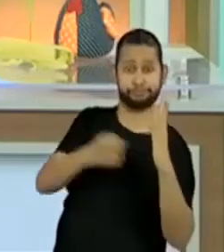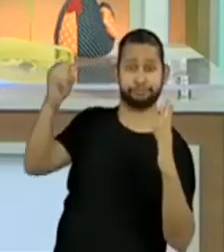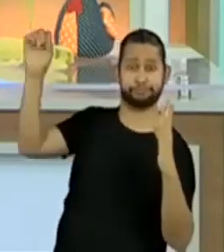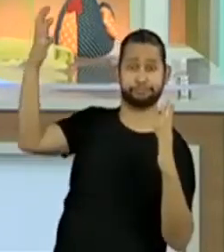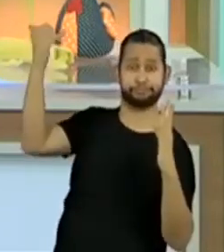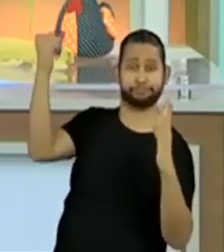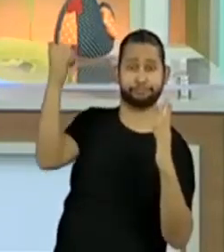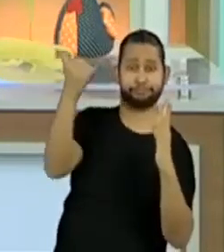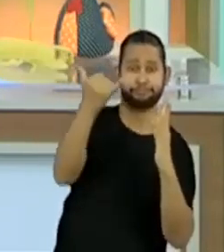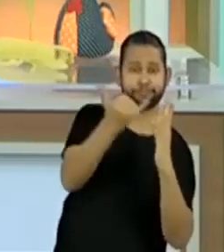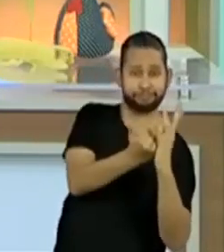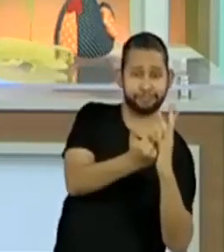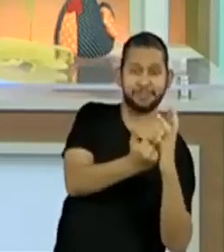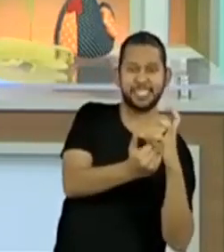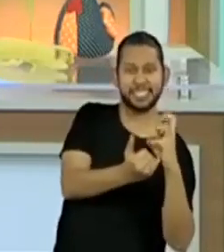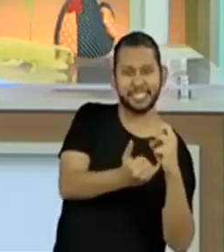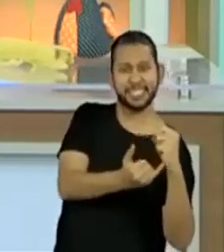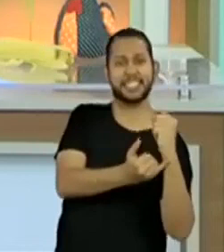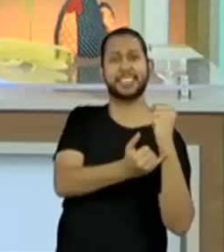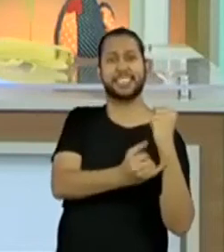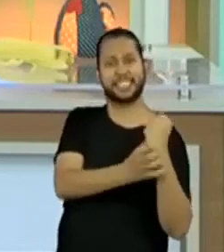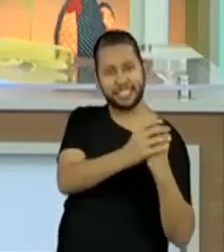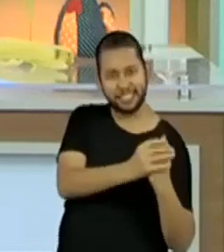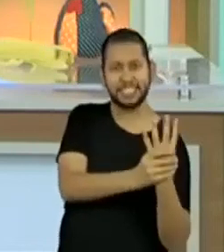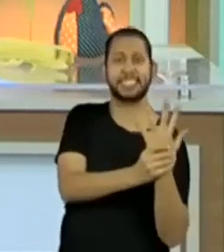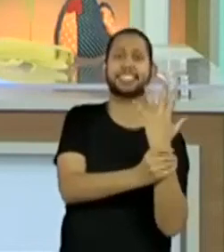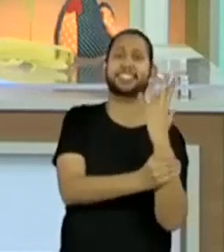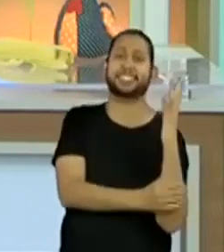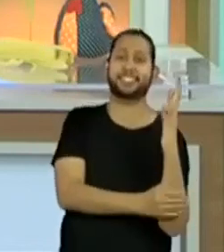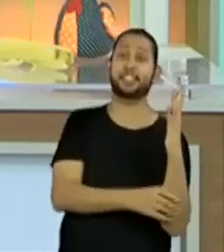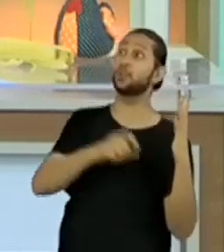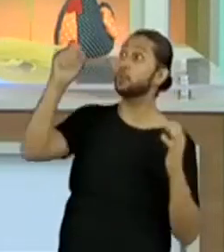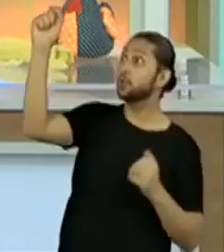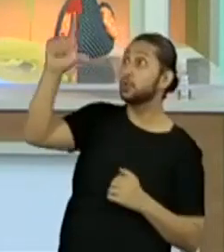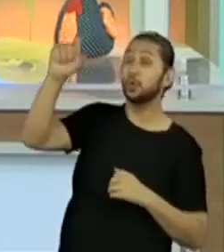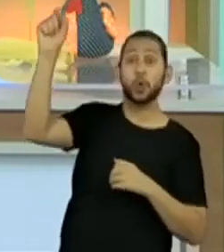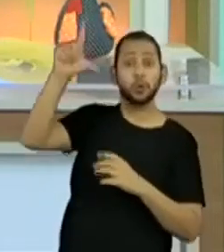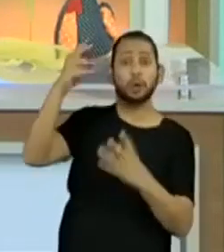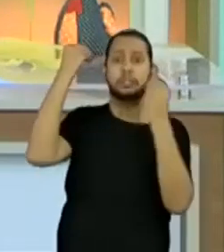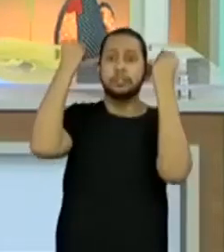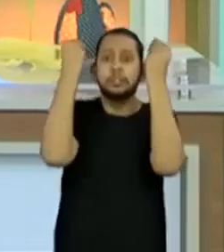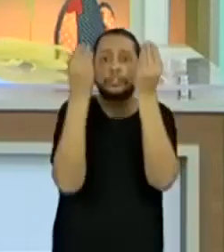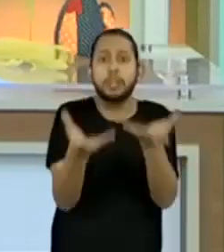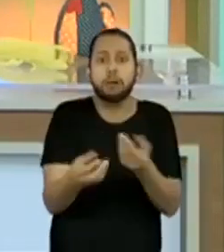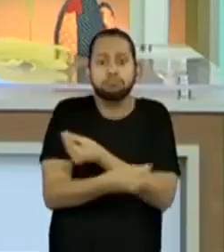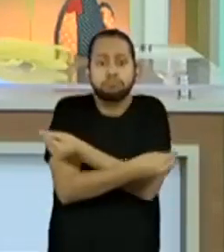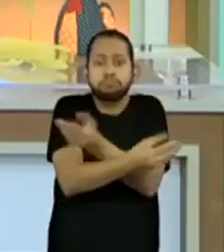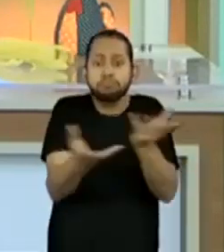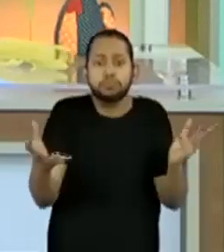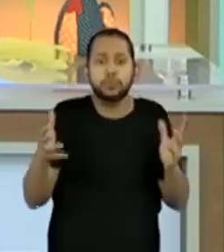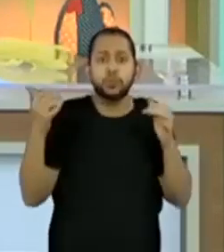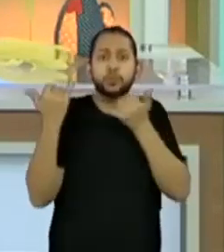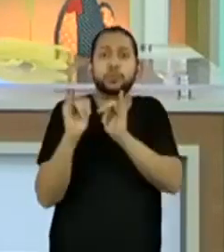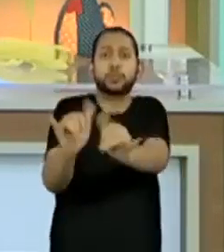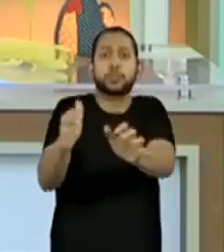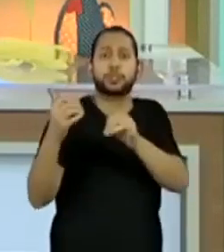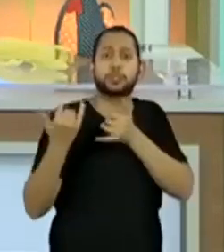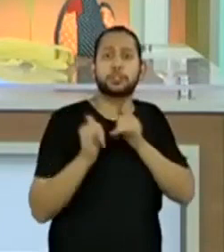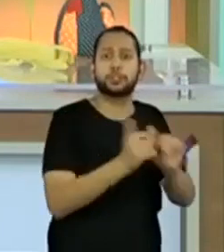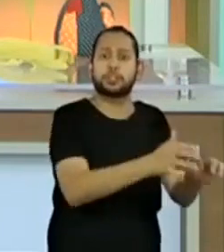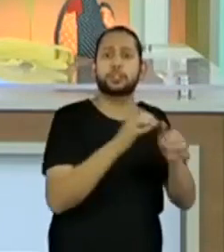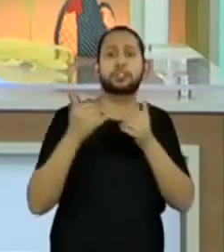de energia de toda a vida na Terra, certo? Então eu